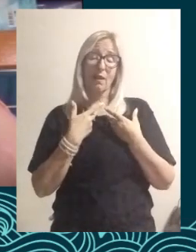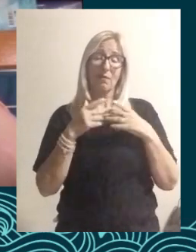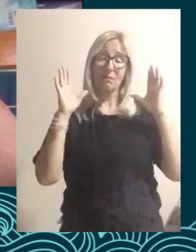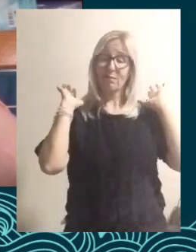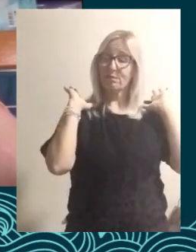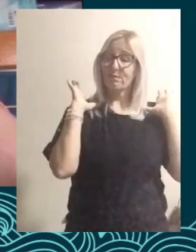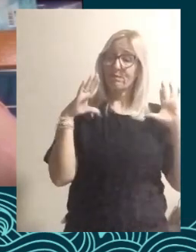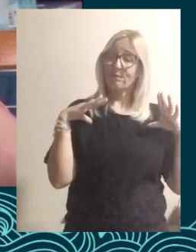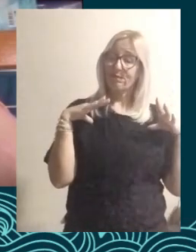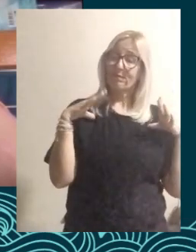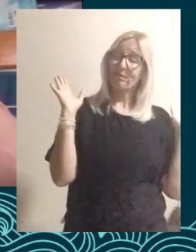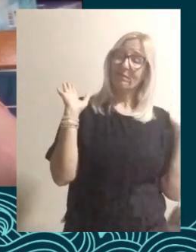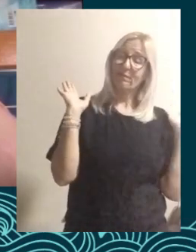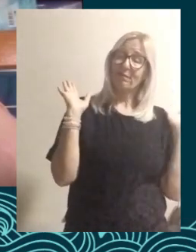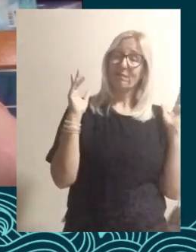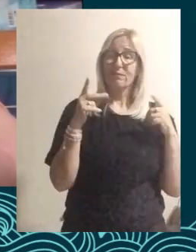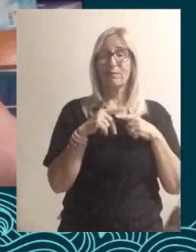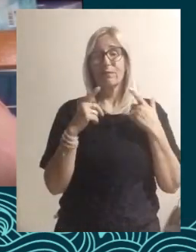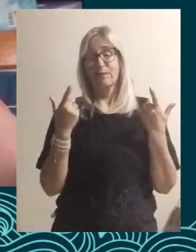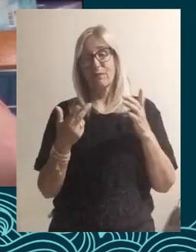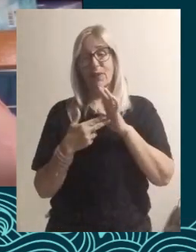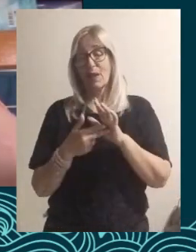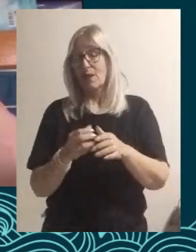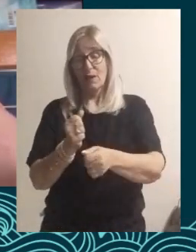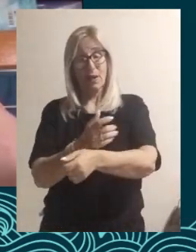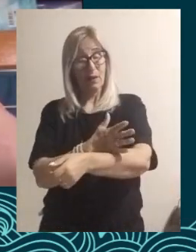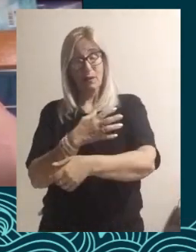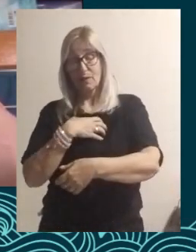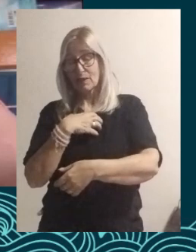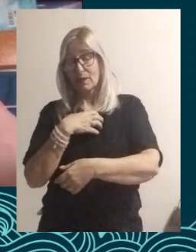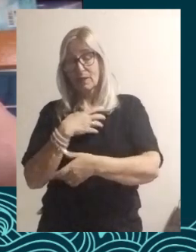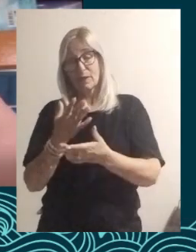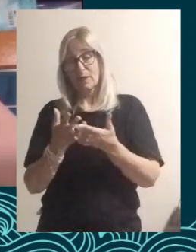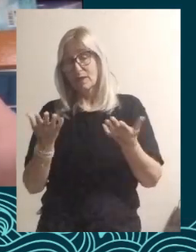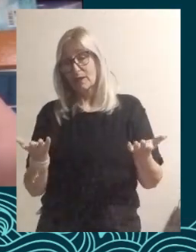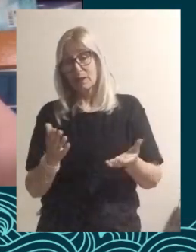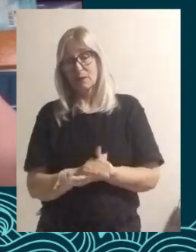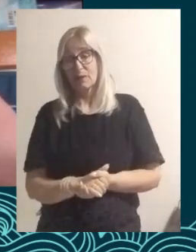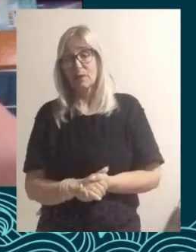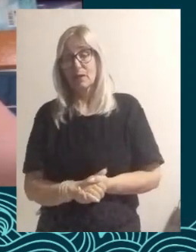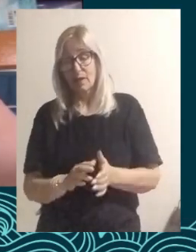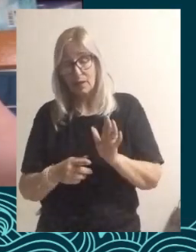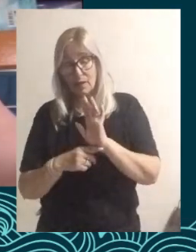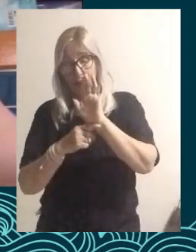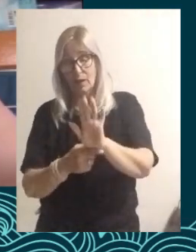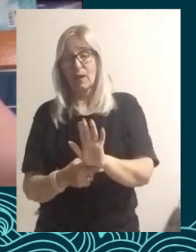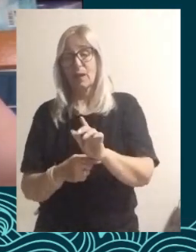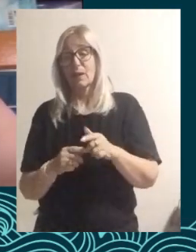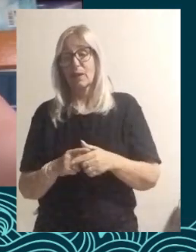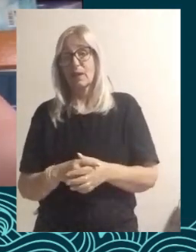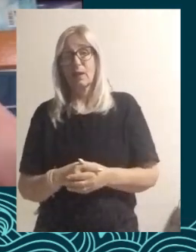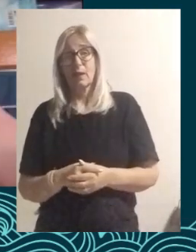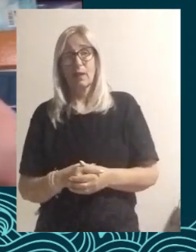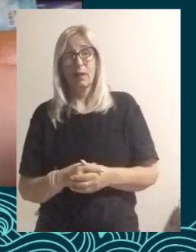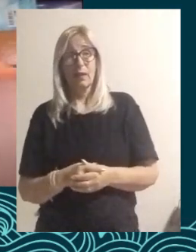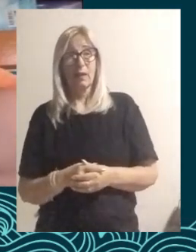de ficar entediada, porque eu acho que o tédio é uma emoção, é um sentimento